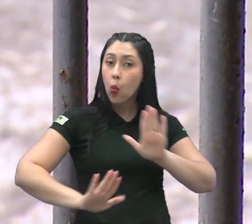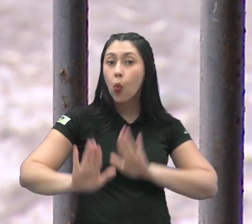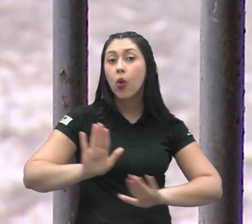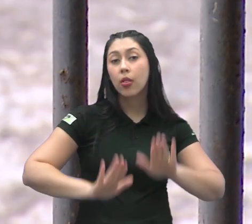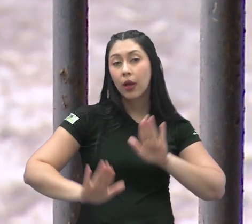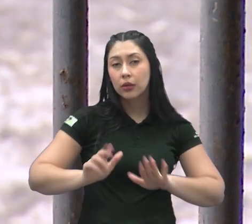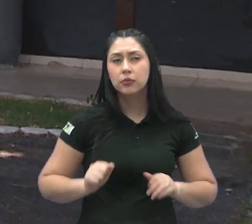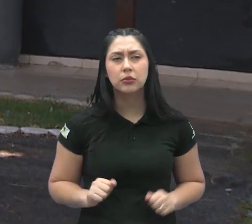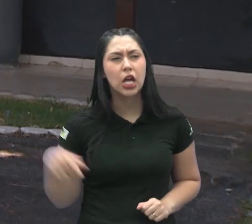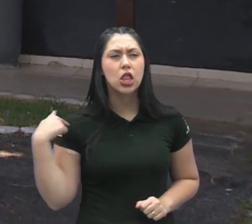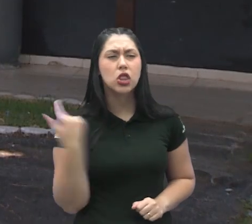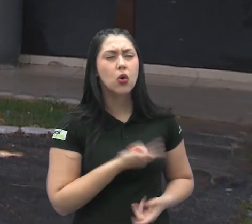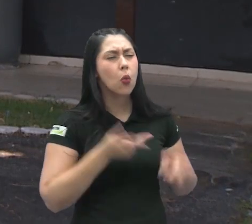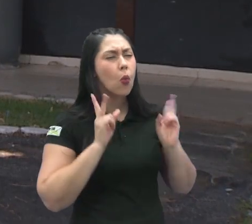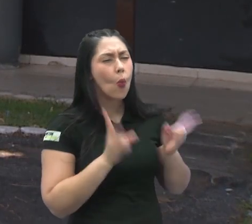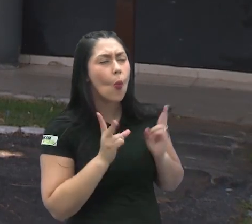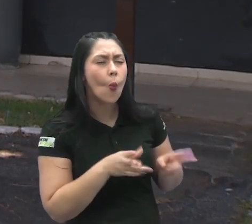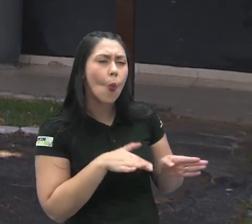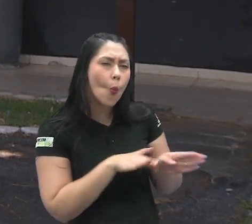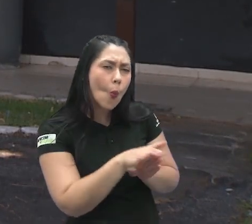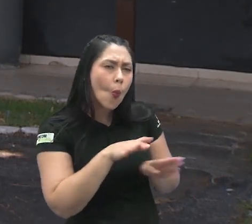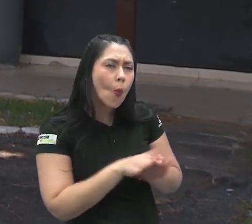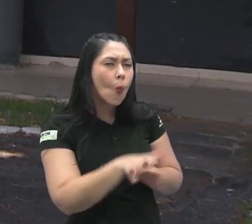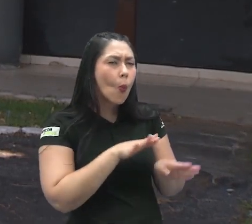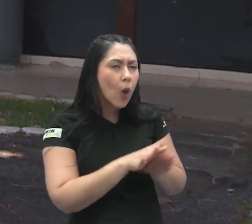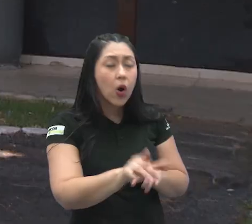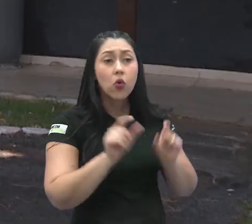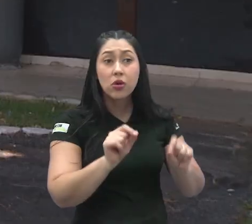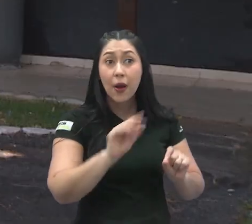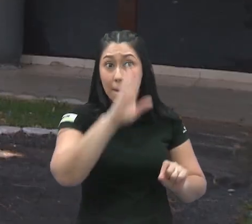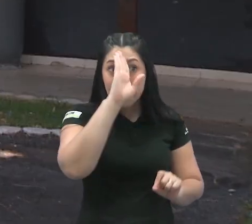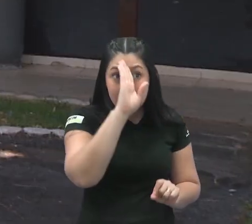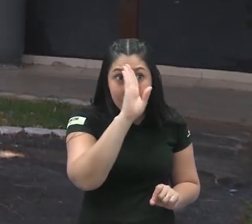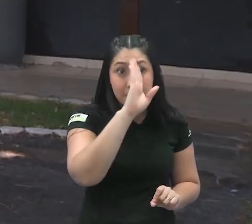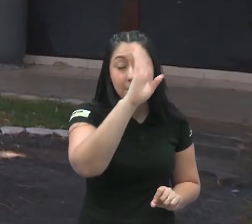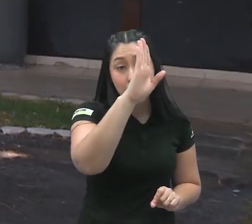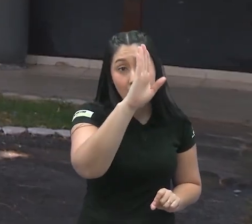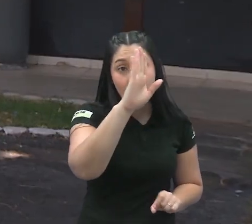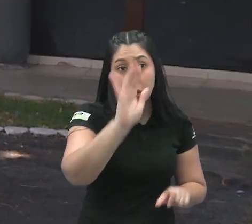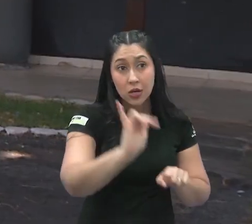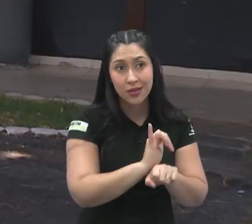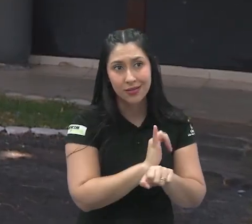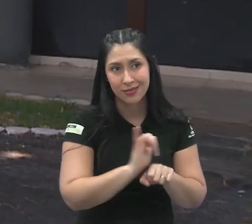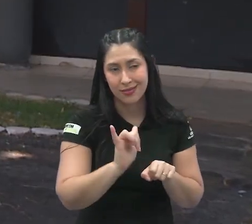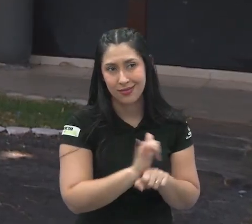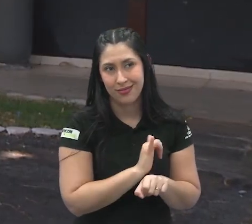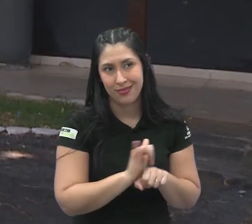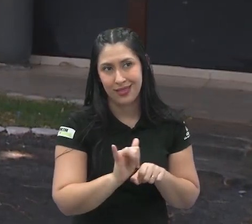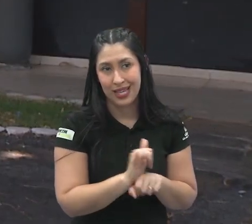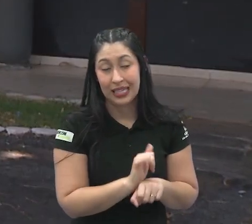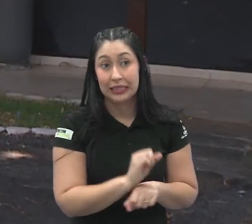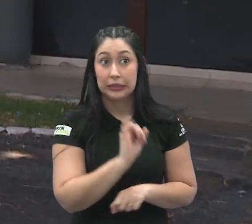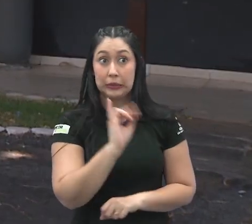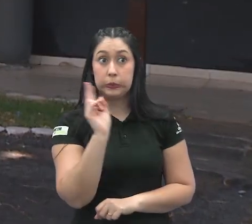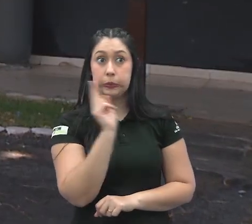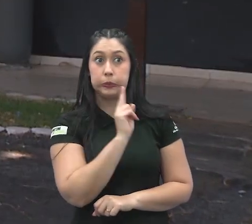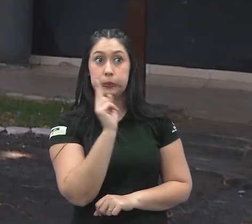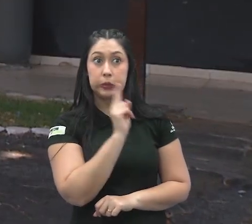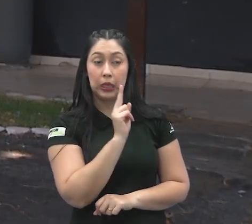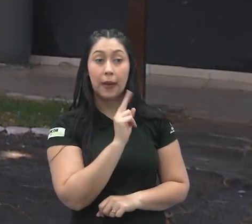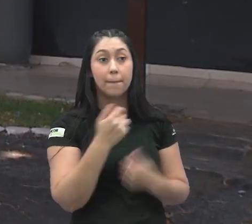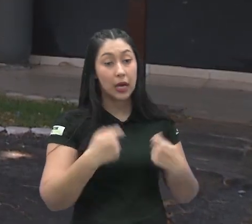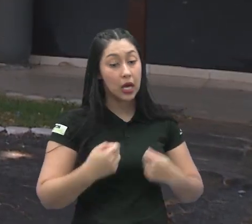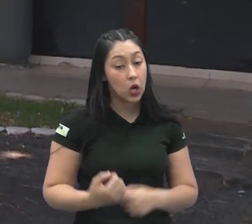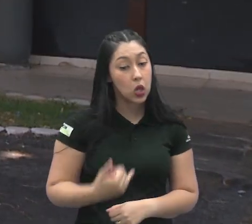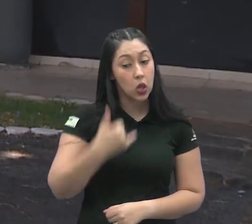alguns cuidados. A gente sempre destaca o principal meio e o meio mais célere para que se seja passada uma emergência, a Polícia